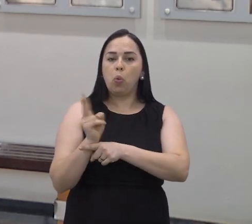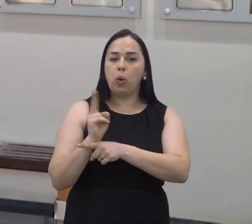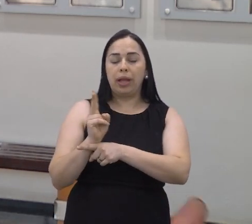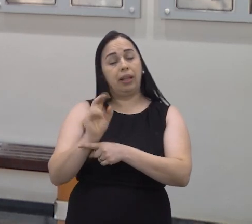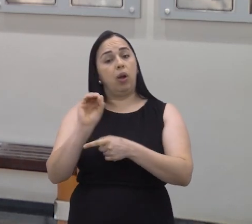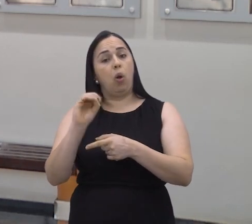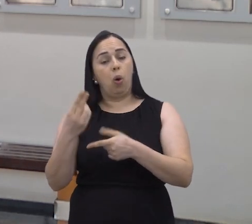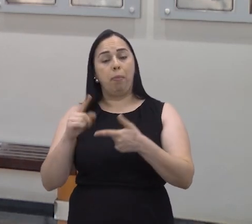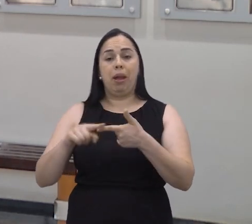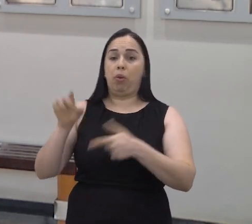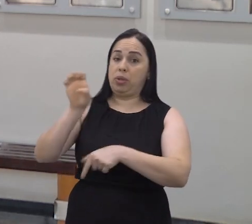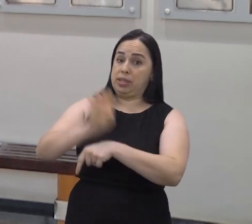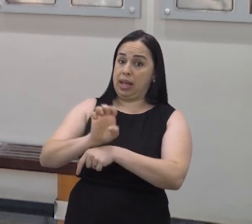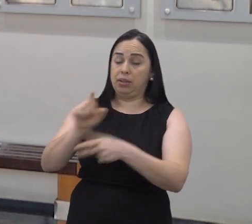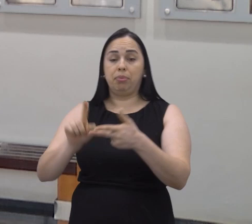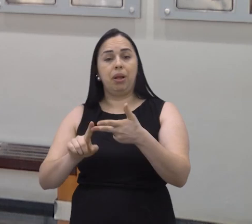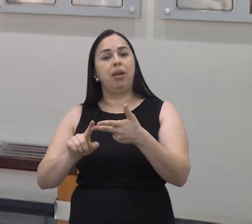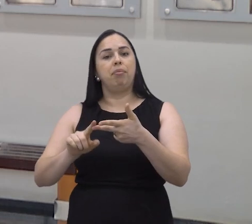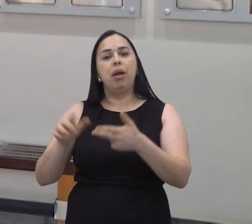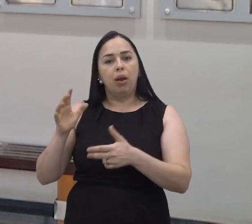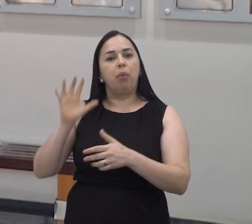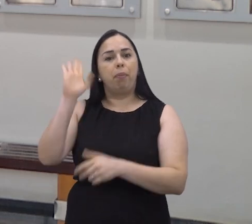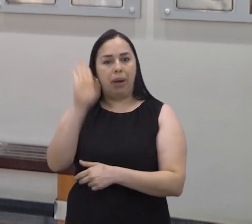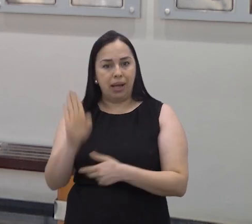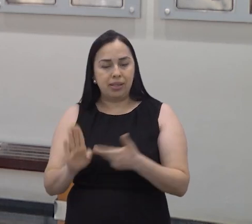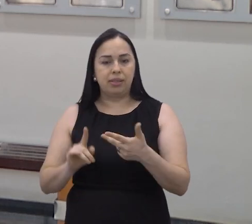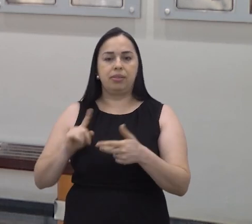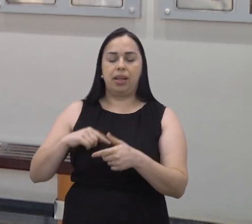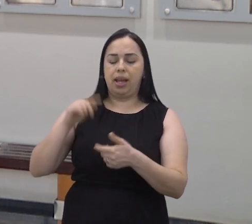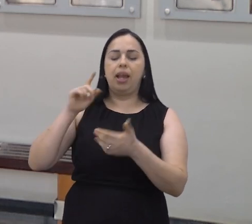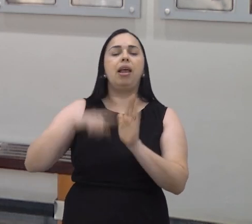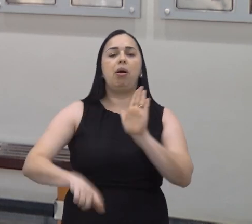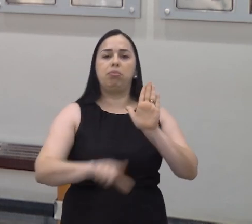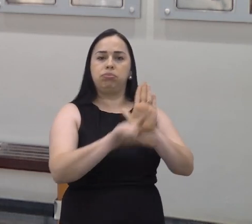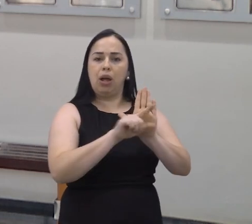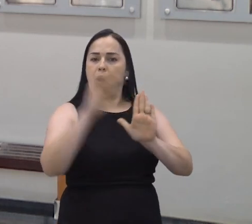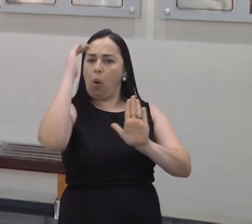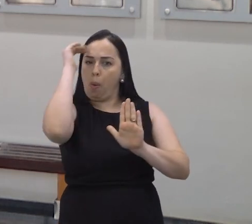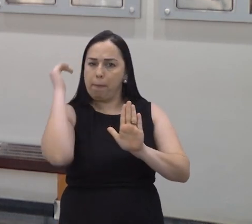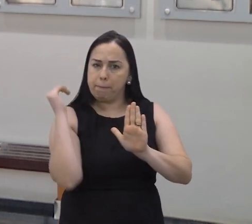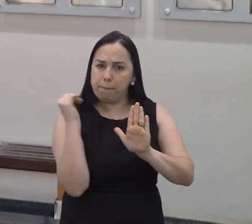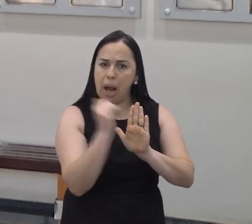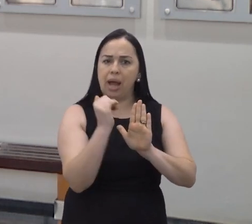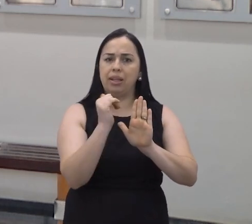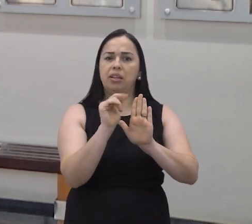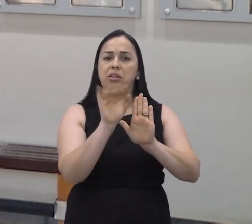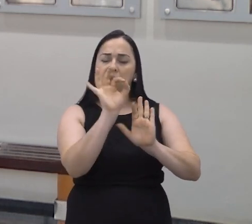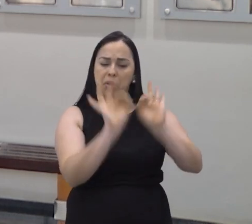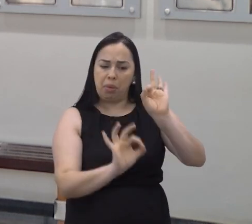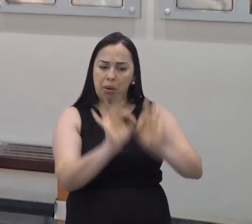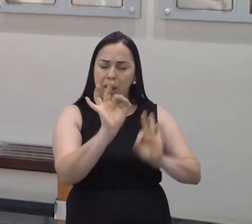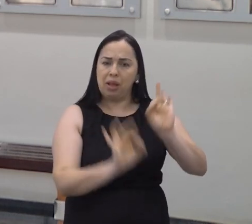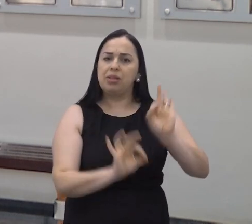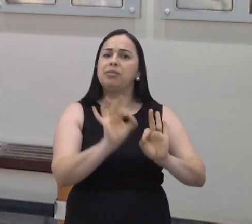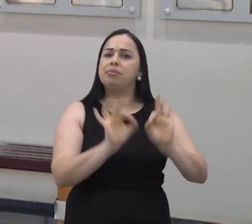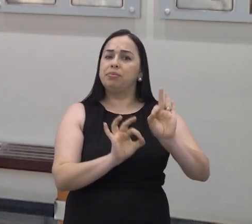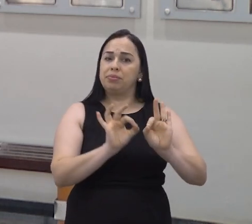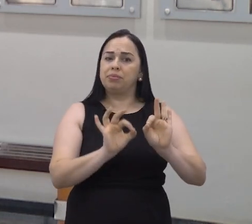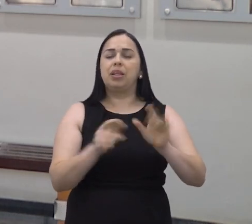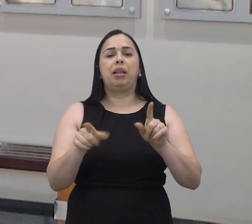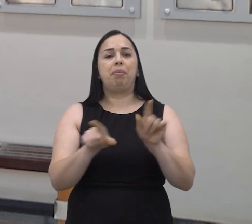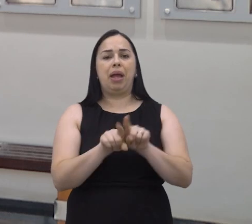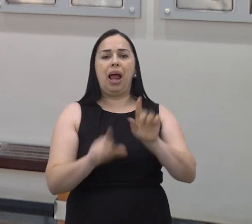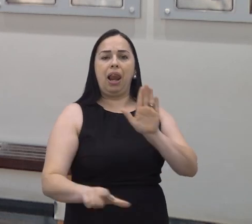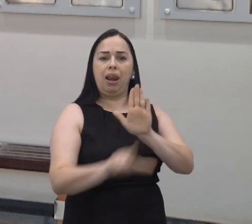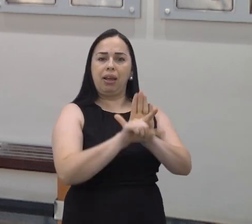pelo Estado, ou pela União. Ele responde no cumprimento da lei, na execução do que é elaborado no projeto, no plano diretor,